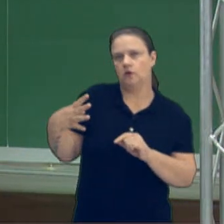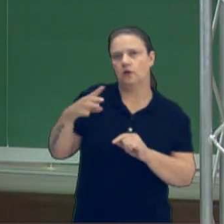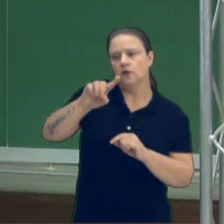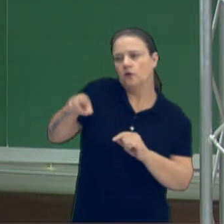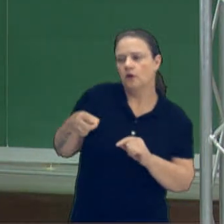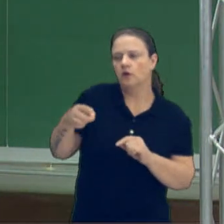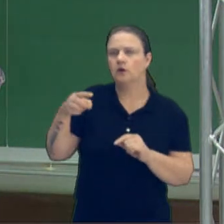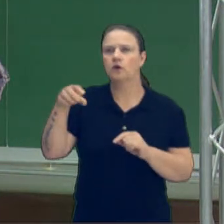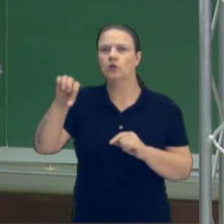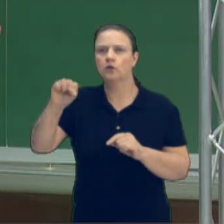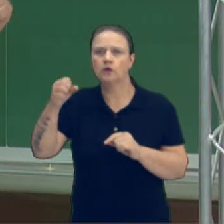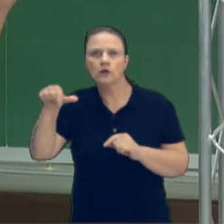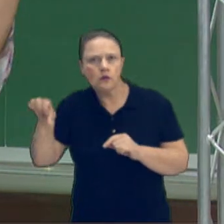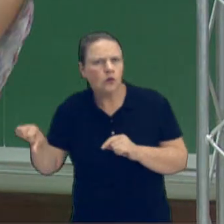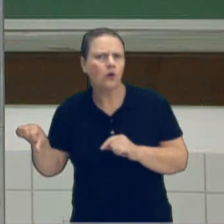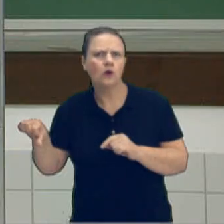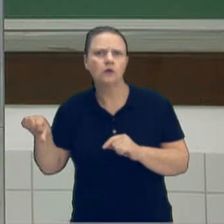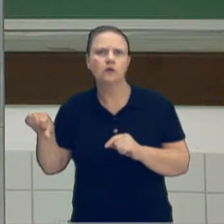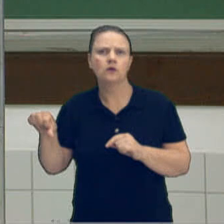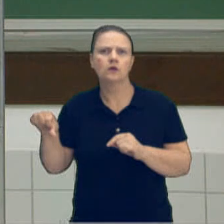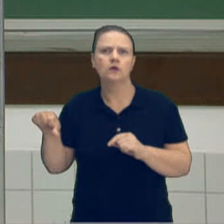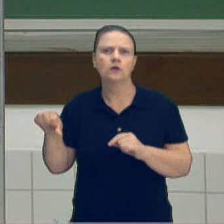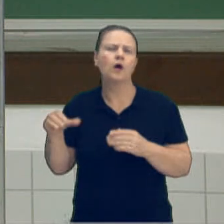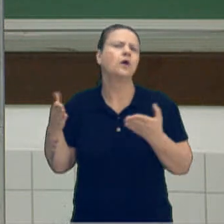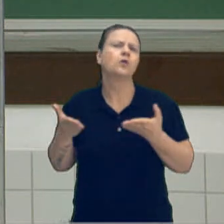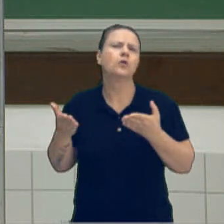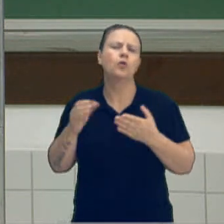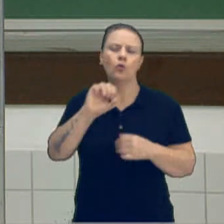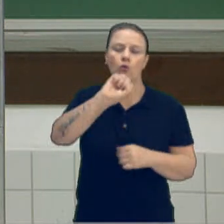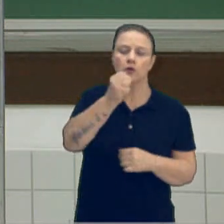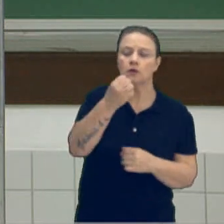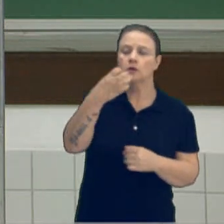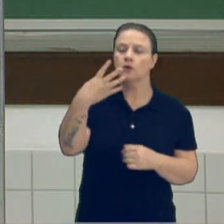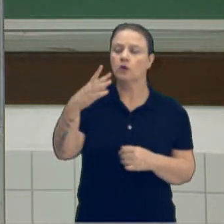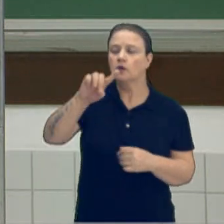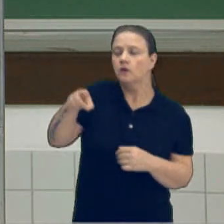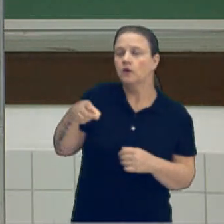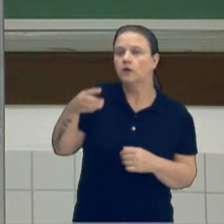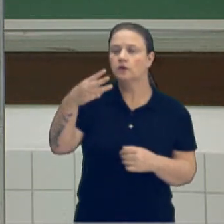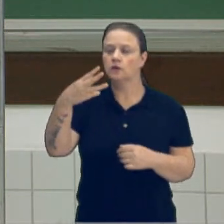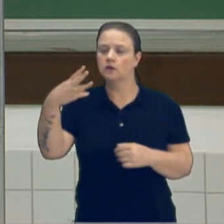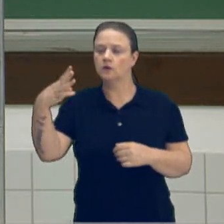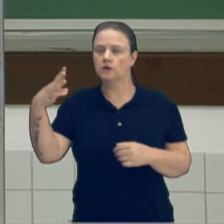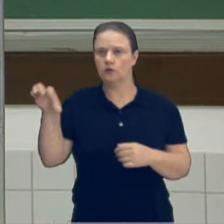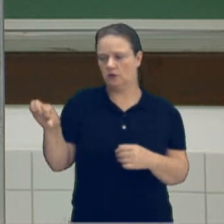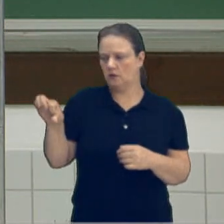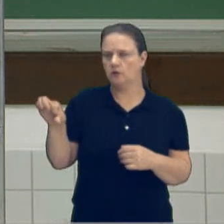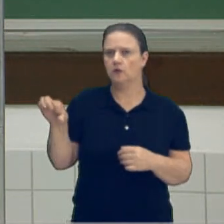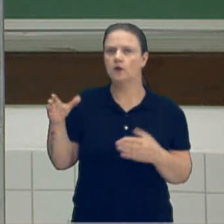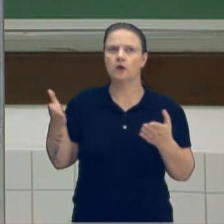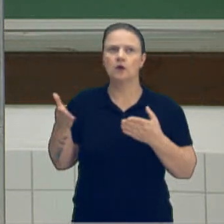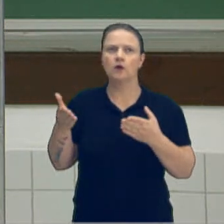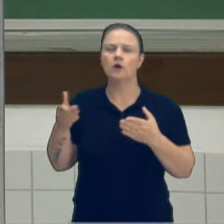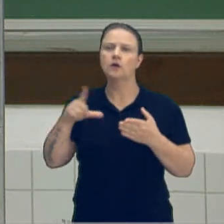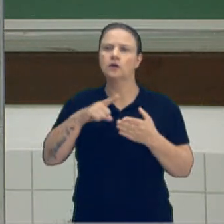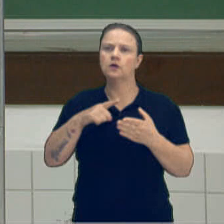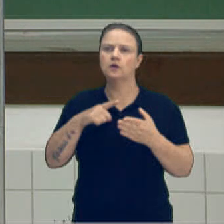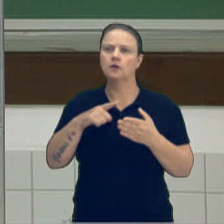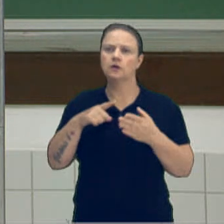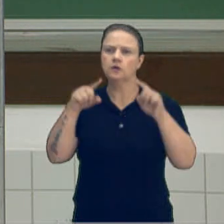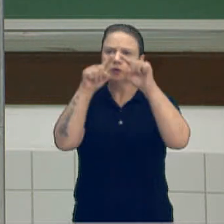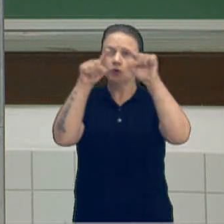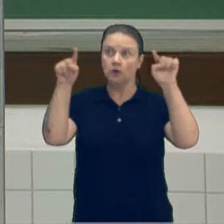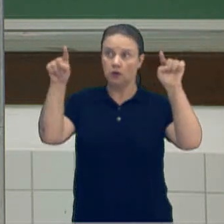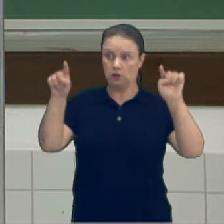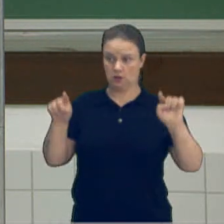84,39. Da onde a gente tirou 84,39? A medida do quê? Do nosso retângulo que tem aqui no meio, tá certo?